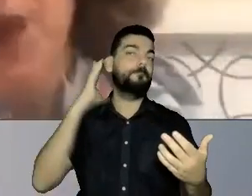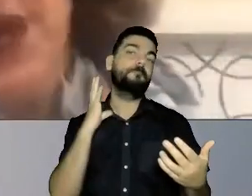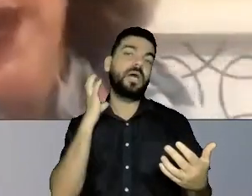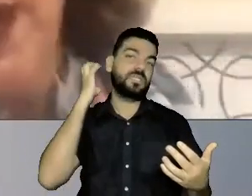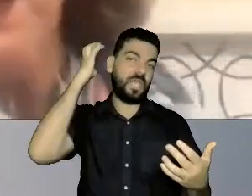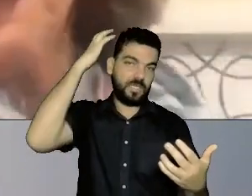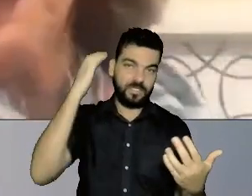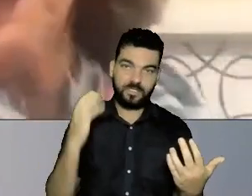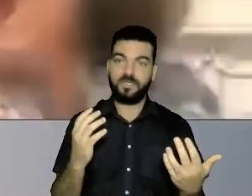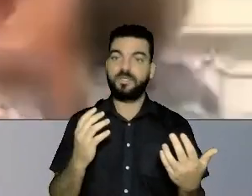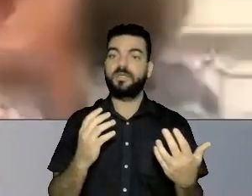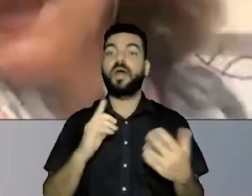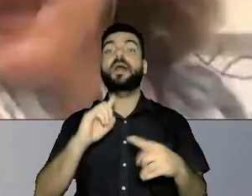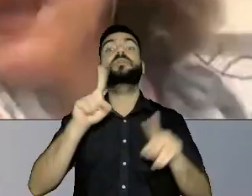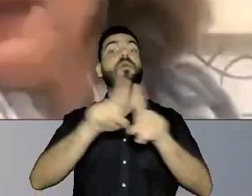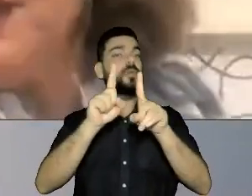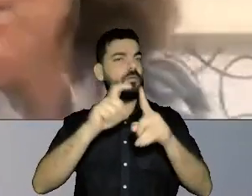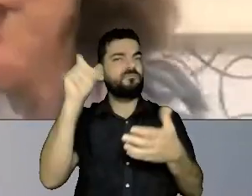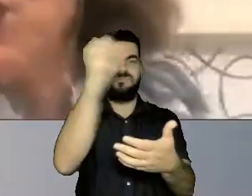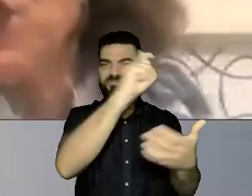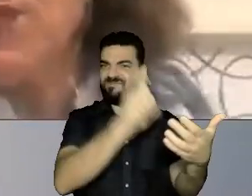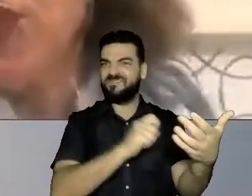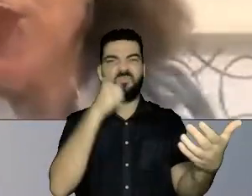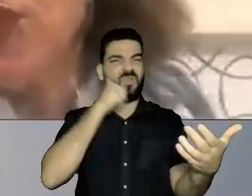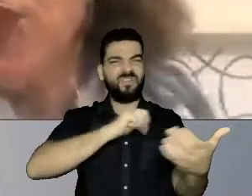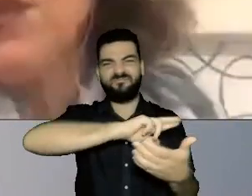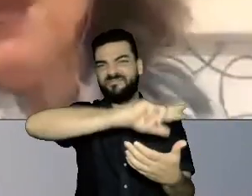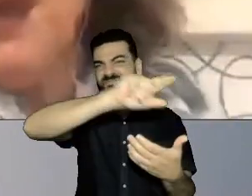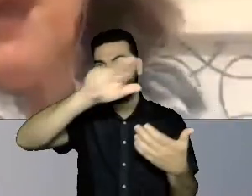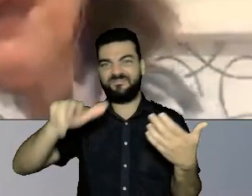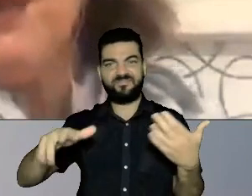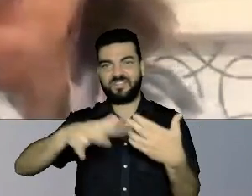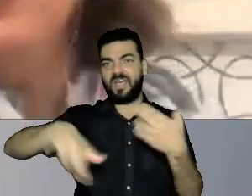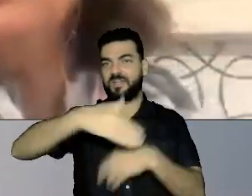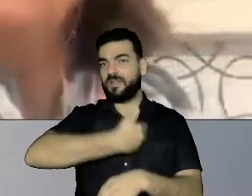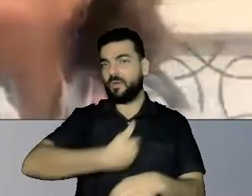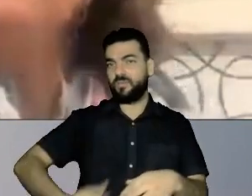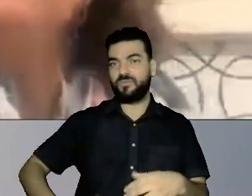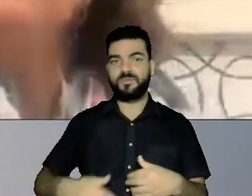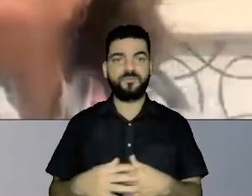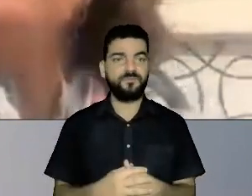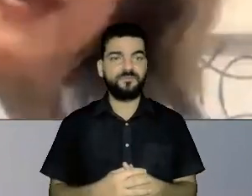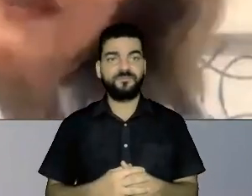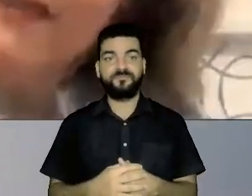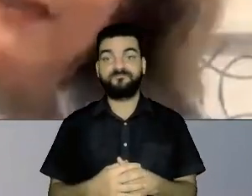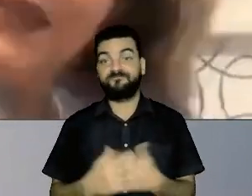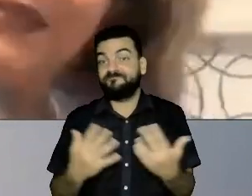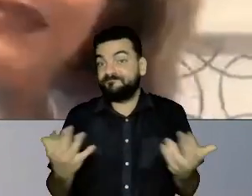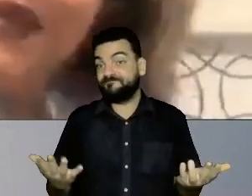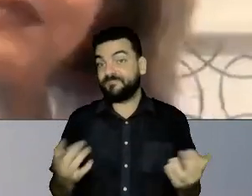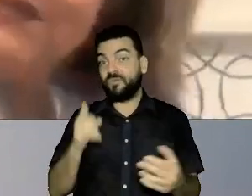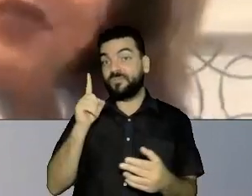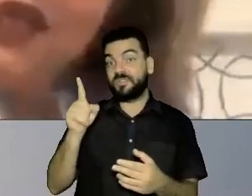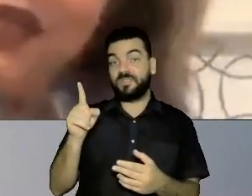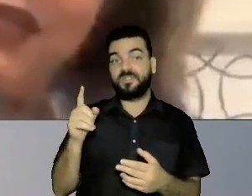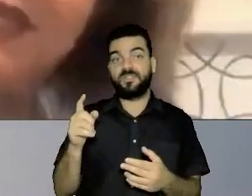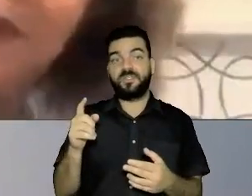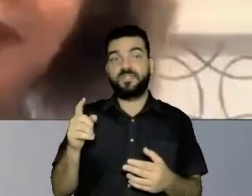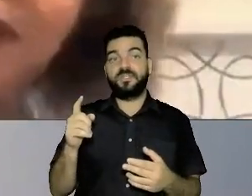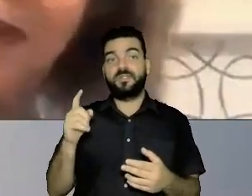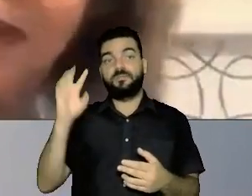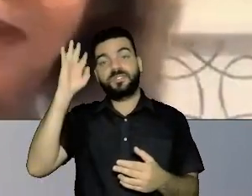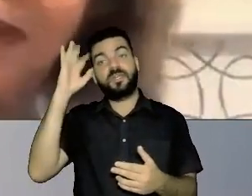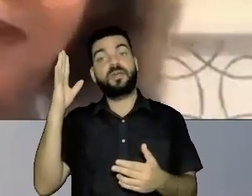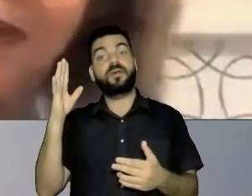pintando mulheres em espaços públicos. Com isso, você consegue também trazer as